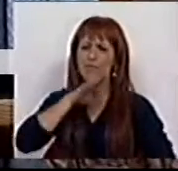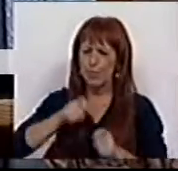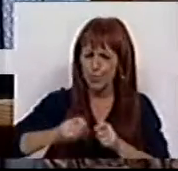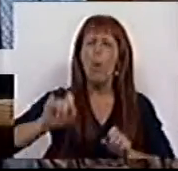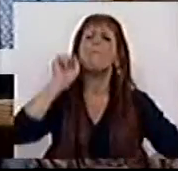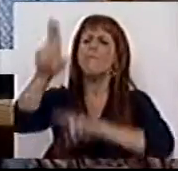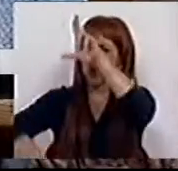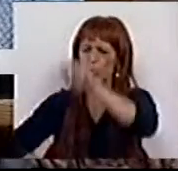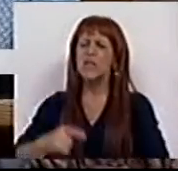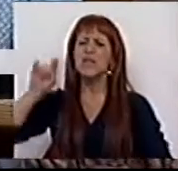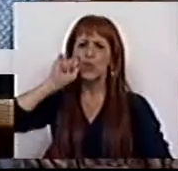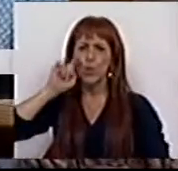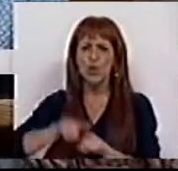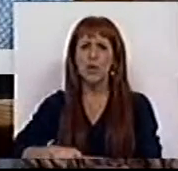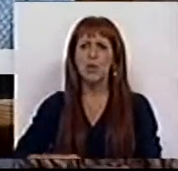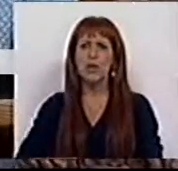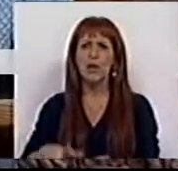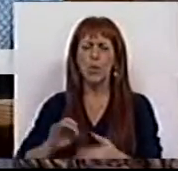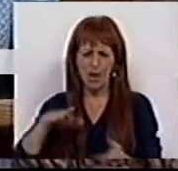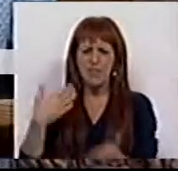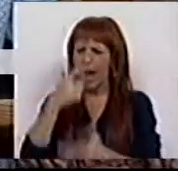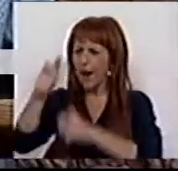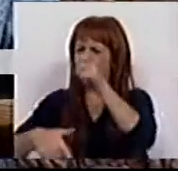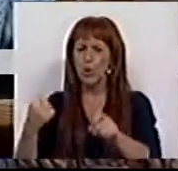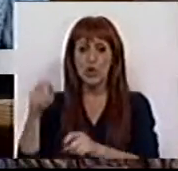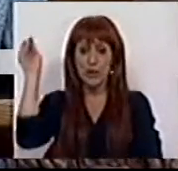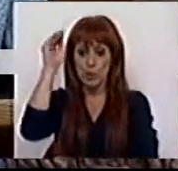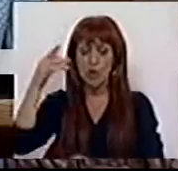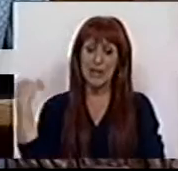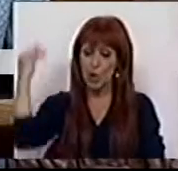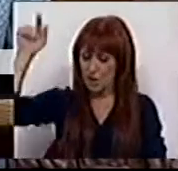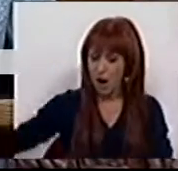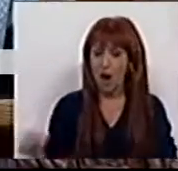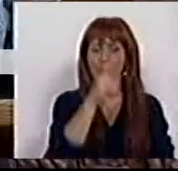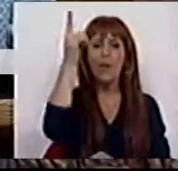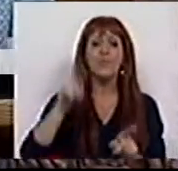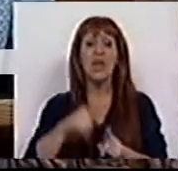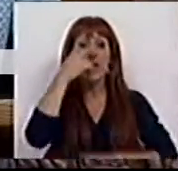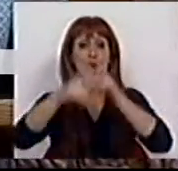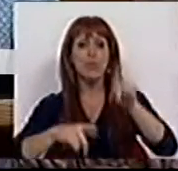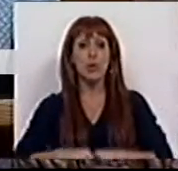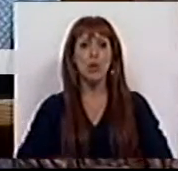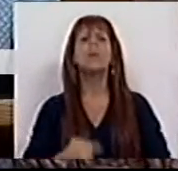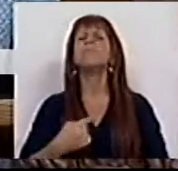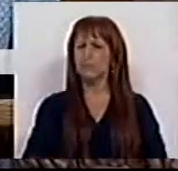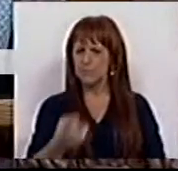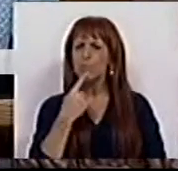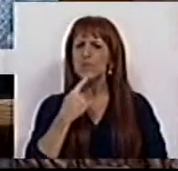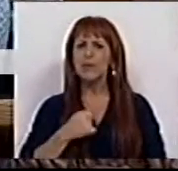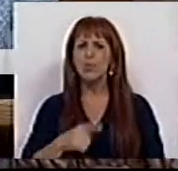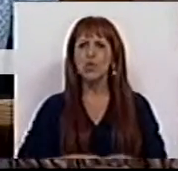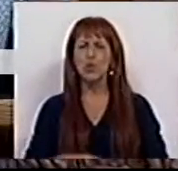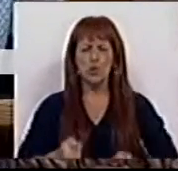ferrovia moderna, segura e que sirva às populações do litoral e do interior. E as populações percebem que